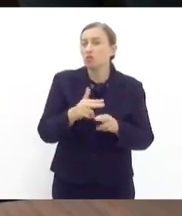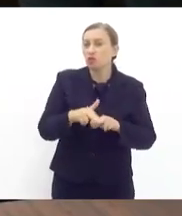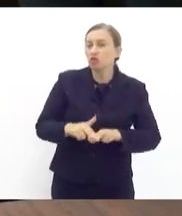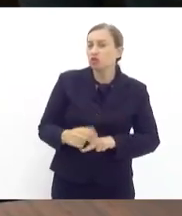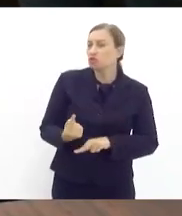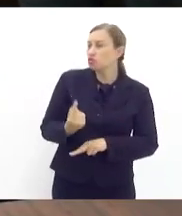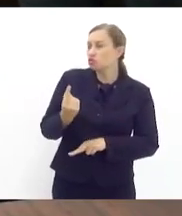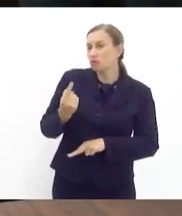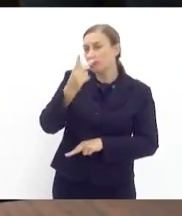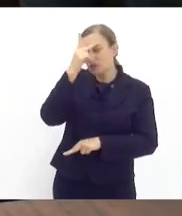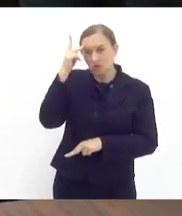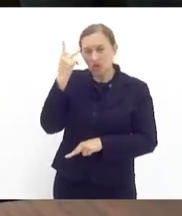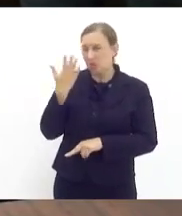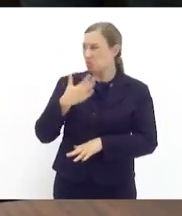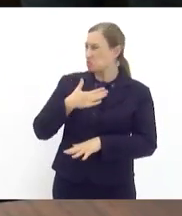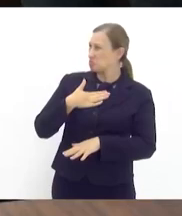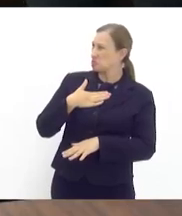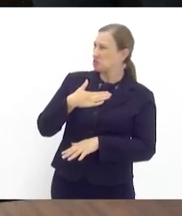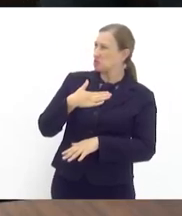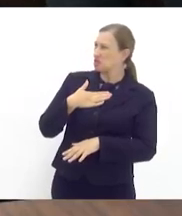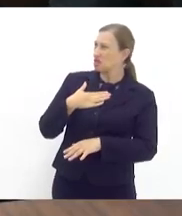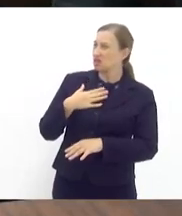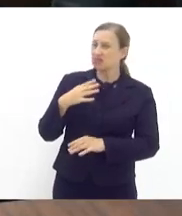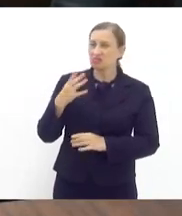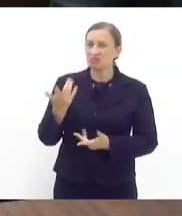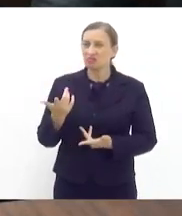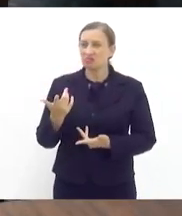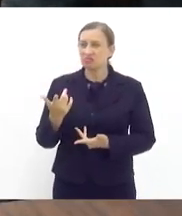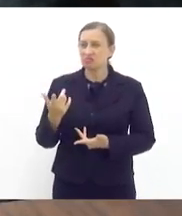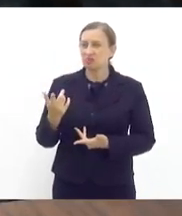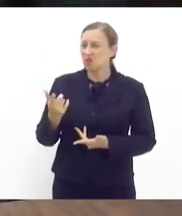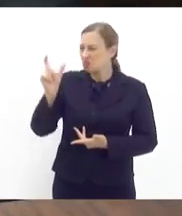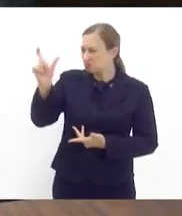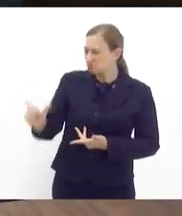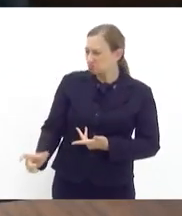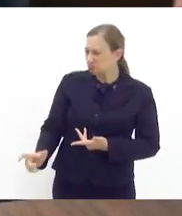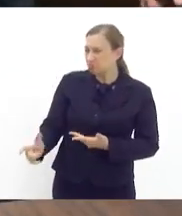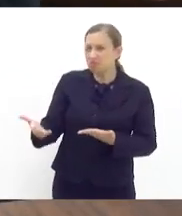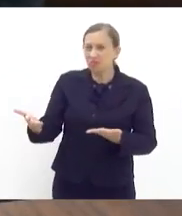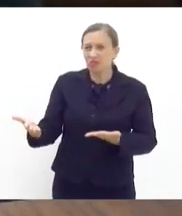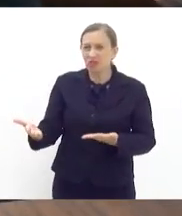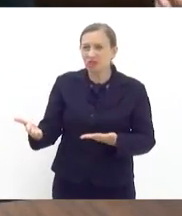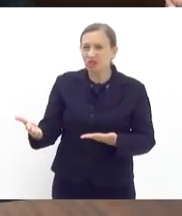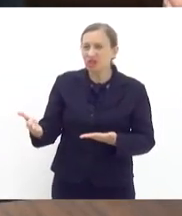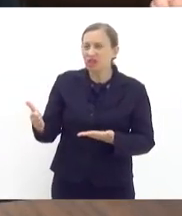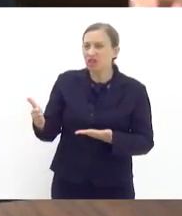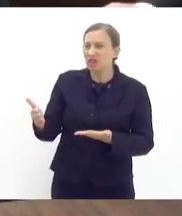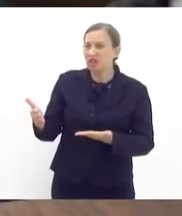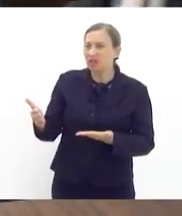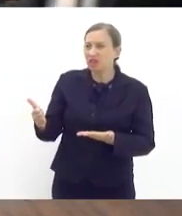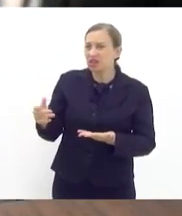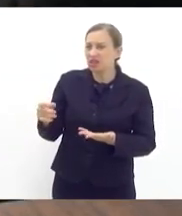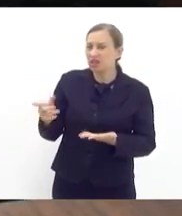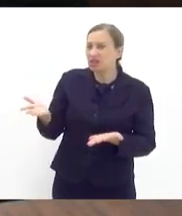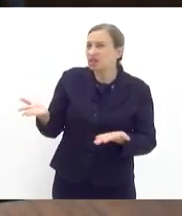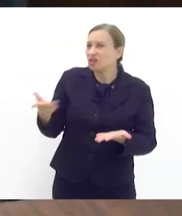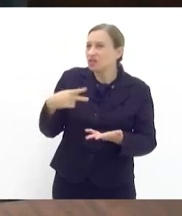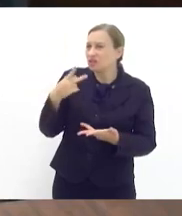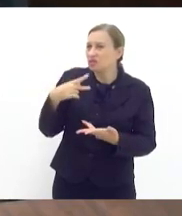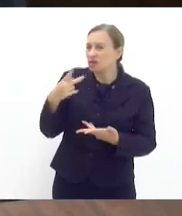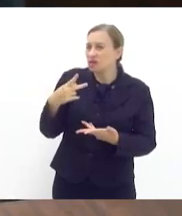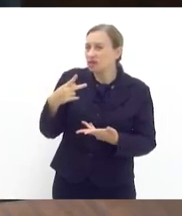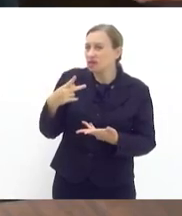por mim zero dificuldade um cara desse por mim ele pegava o vamos dizer assim